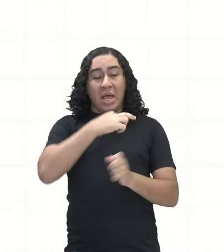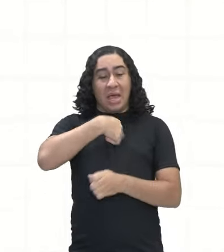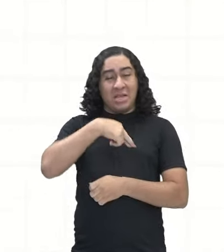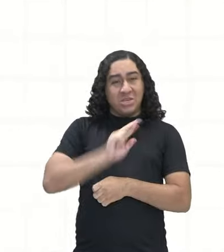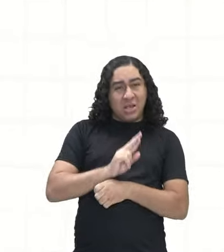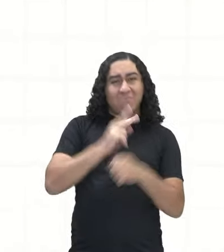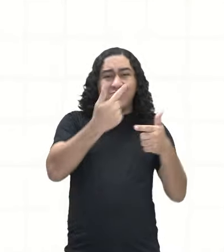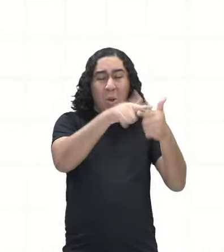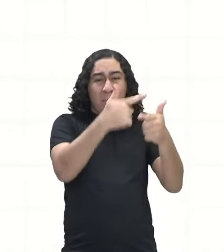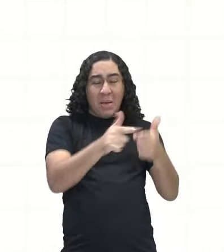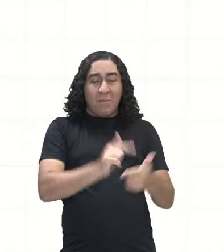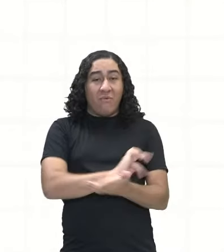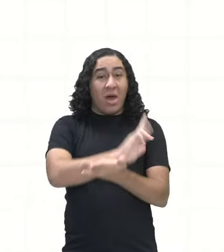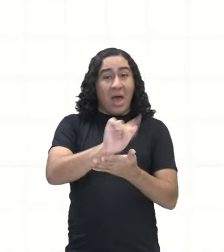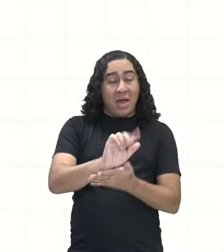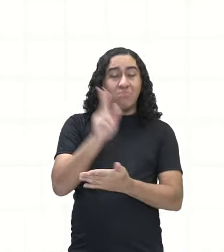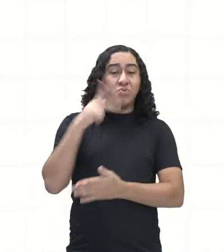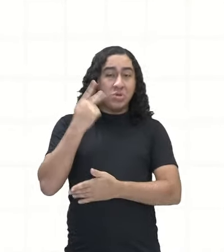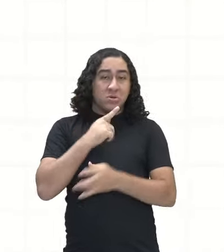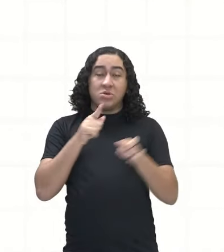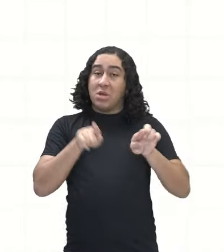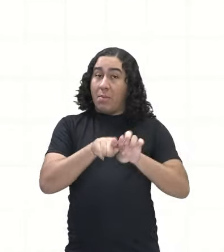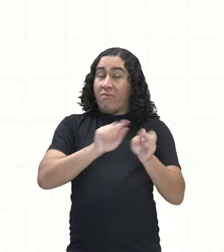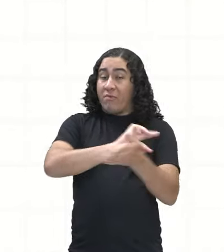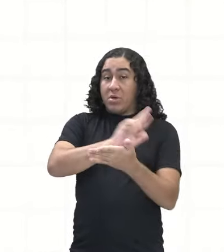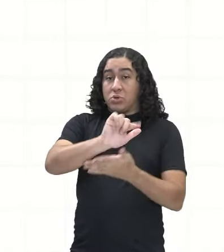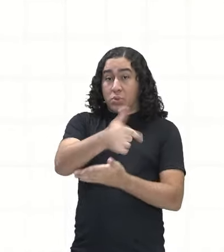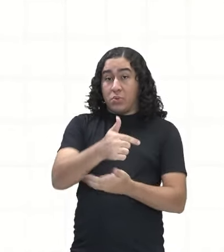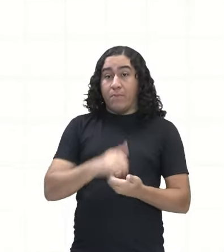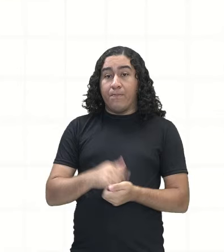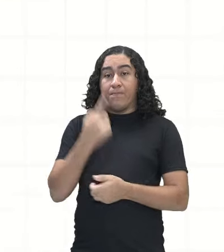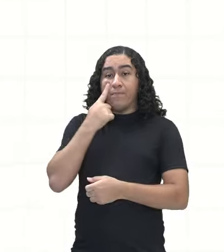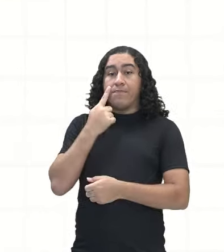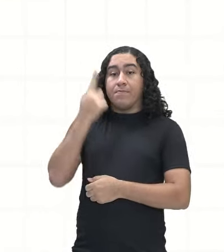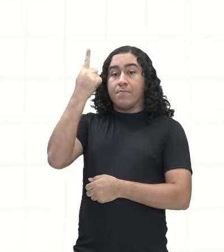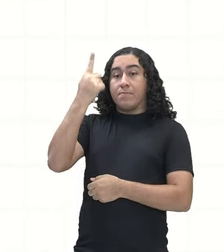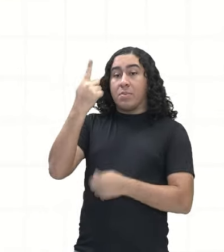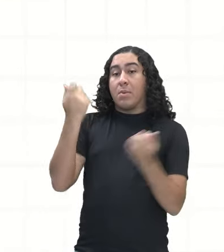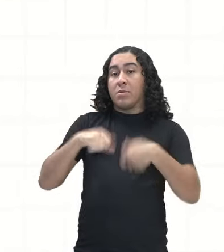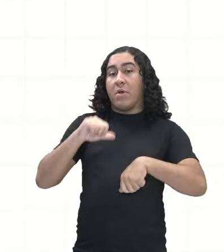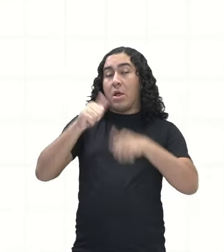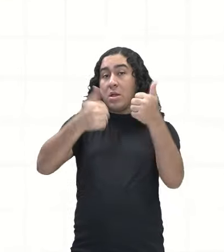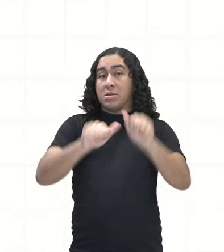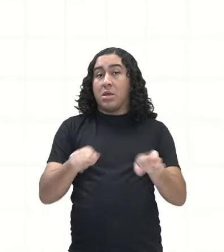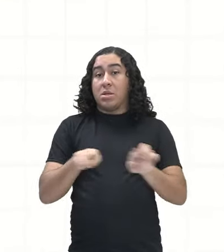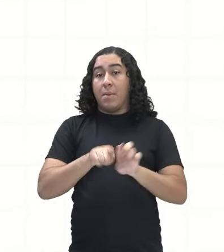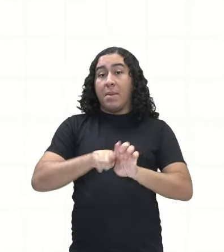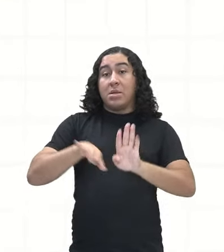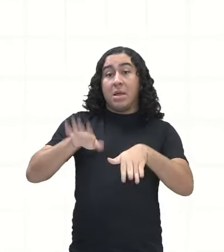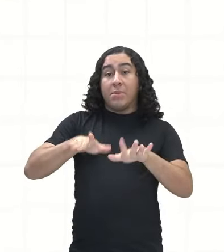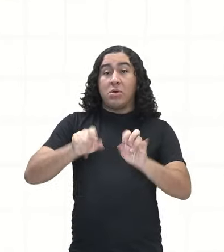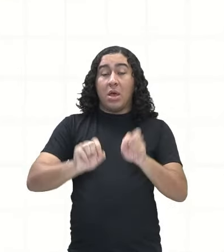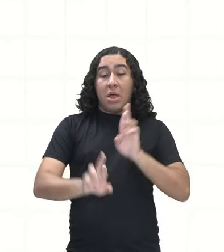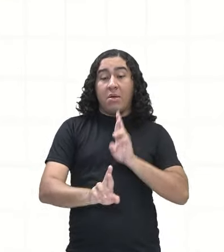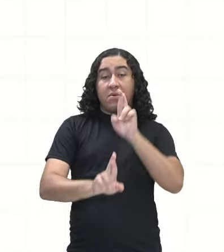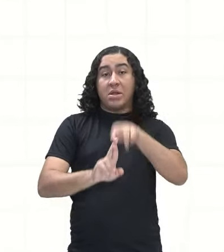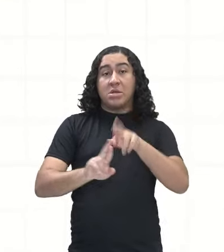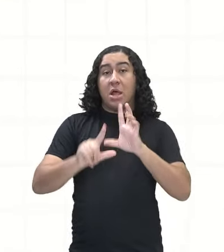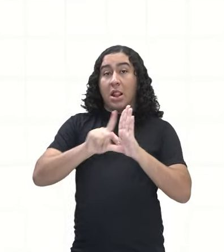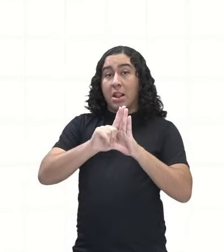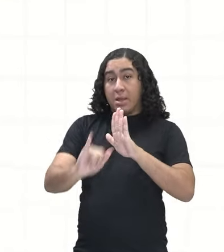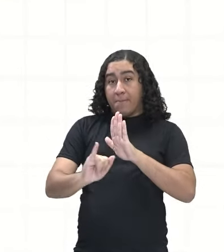política dentre outros tá bom bem e aí a gente pode também analisar esse tipo de migração de acordo com a relação com a